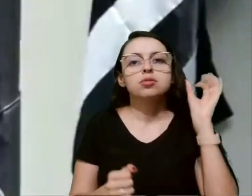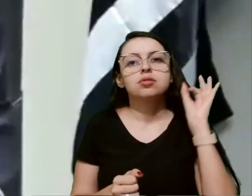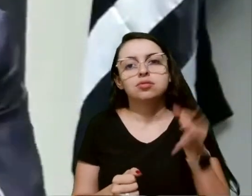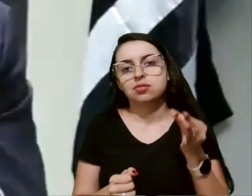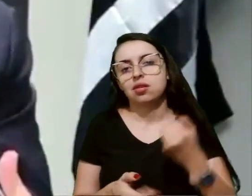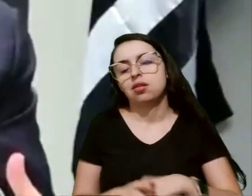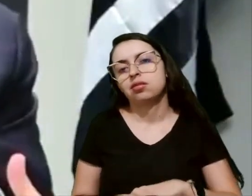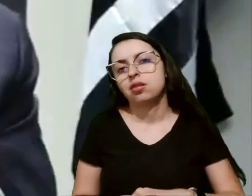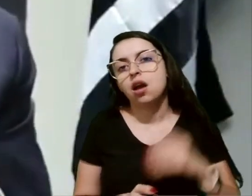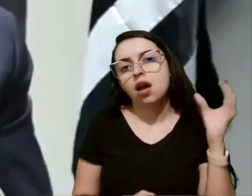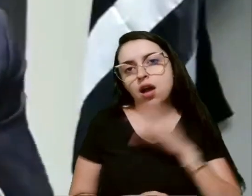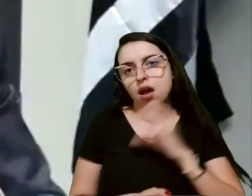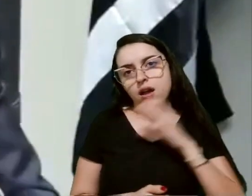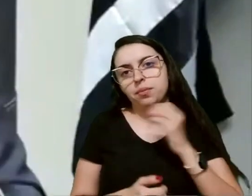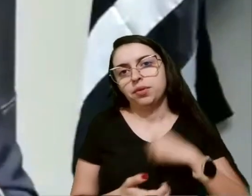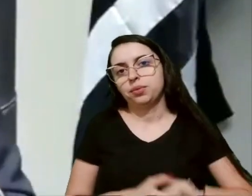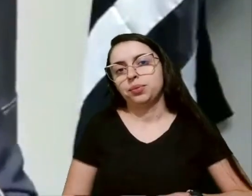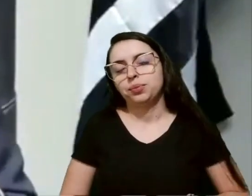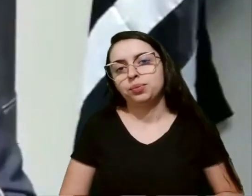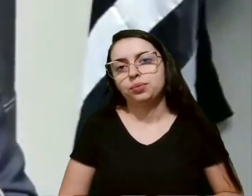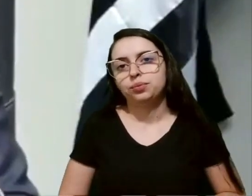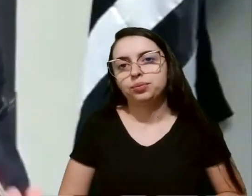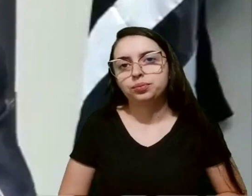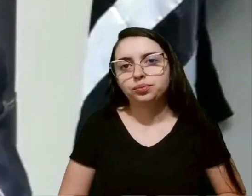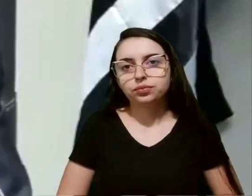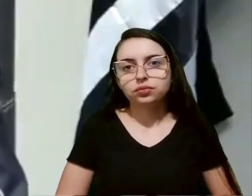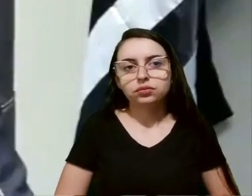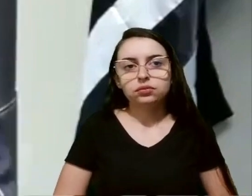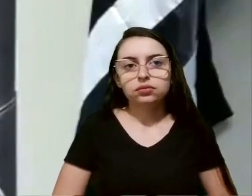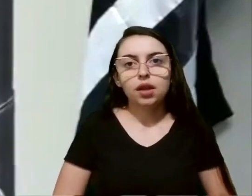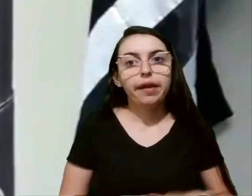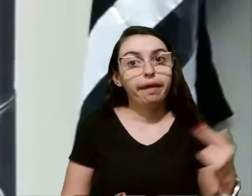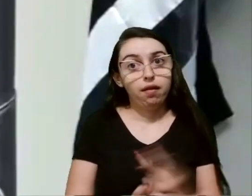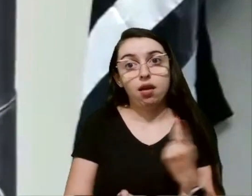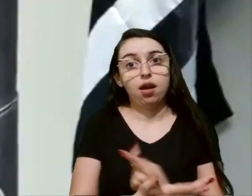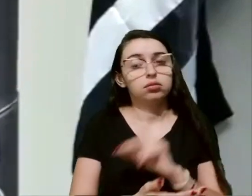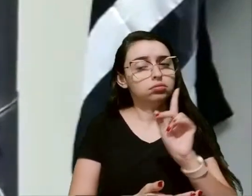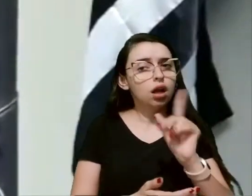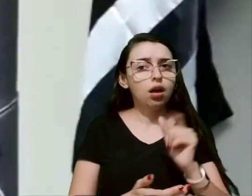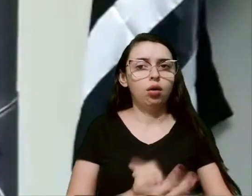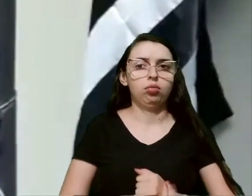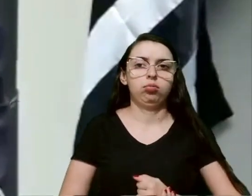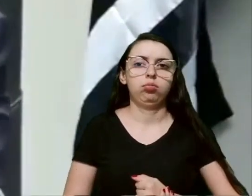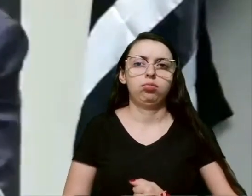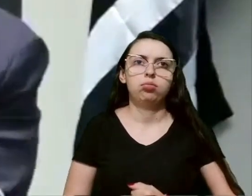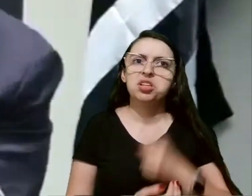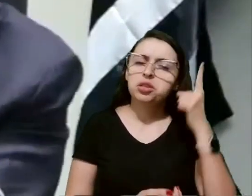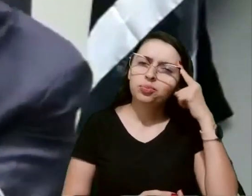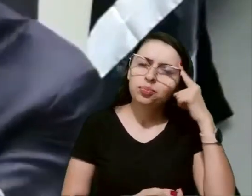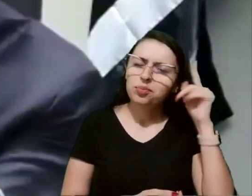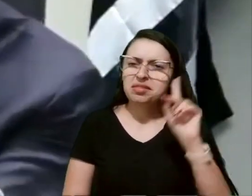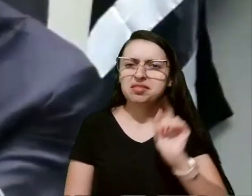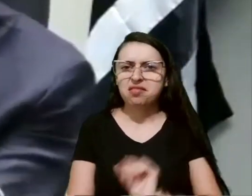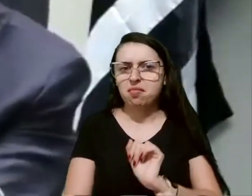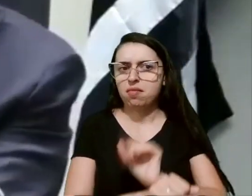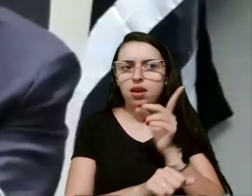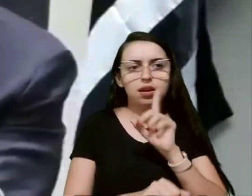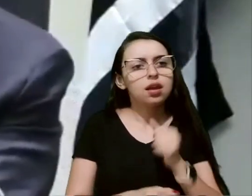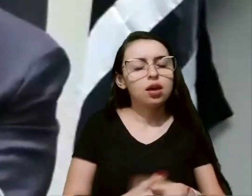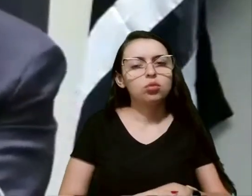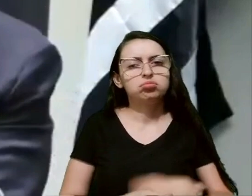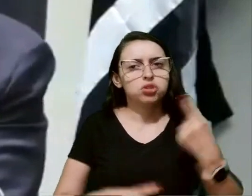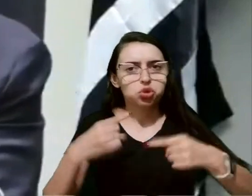o mais rapidamente possível, não convergir de forma irresponsável para uma resposta irrefletida ou